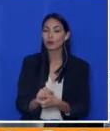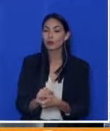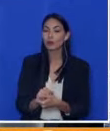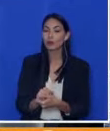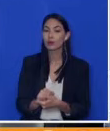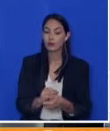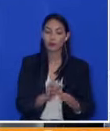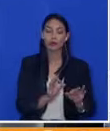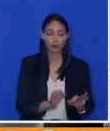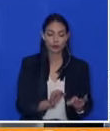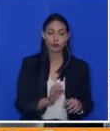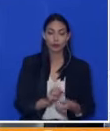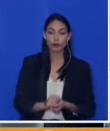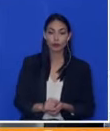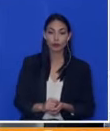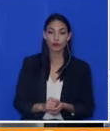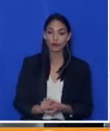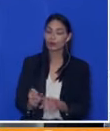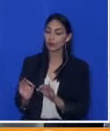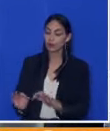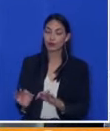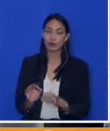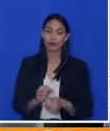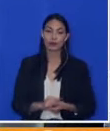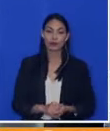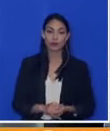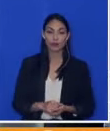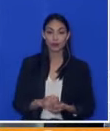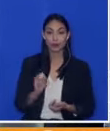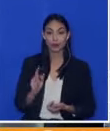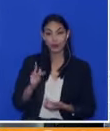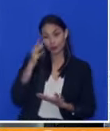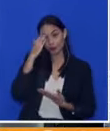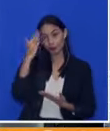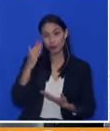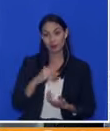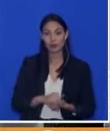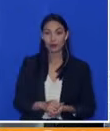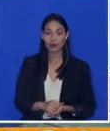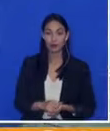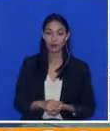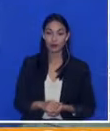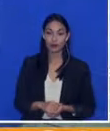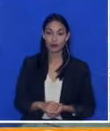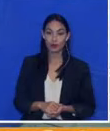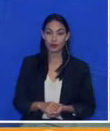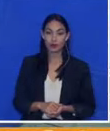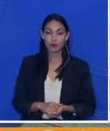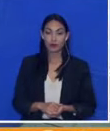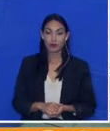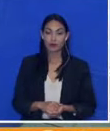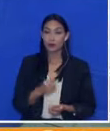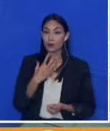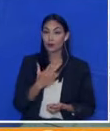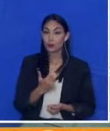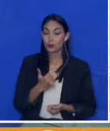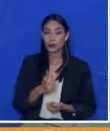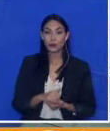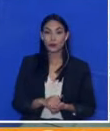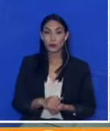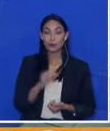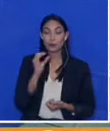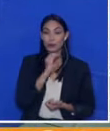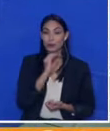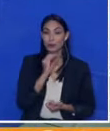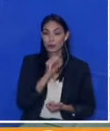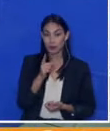na Lotomania? Sim, confirmo. Sim, confirmo. Ok, muito obrigado, senhoras auditoras. Muito bem,